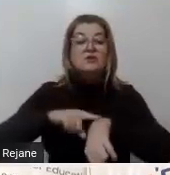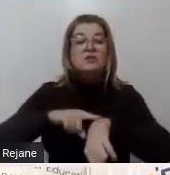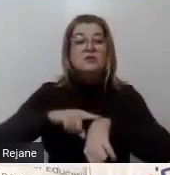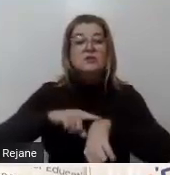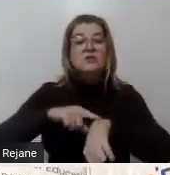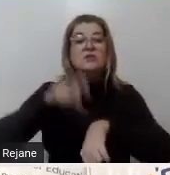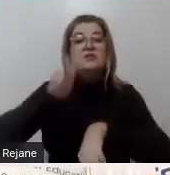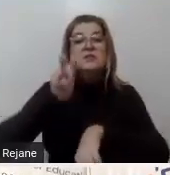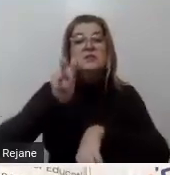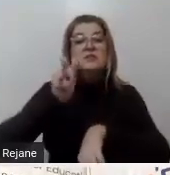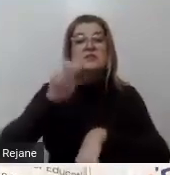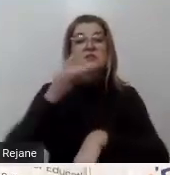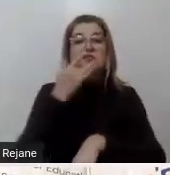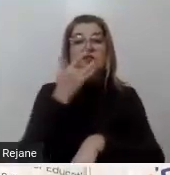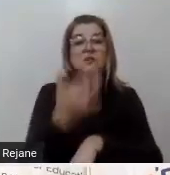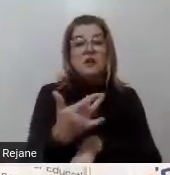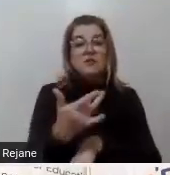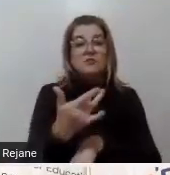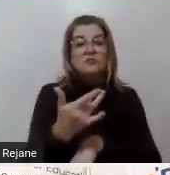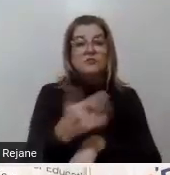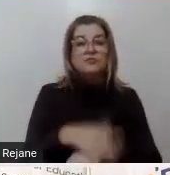17 horas.